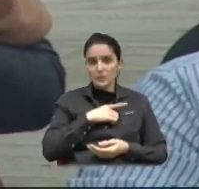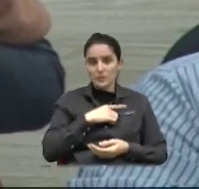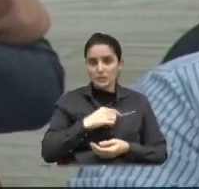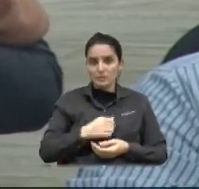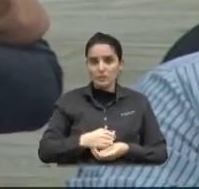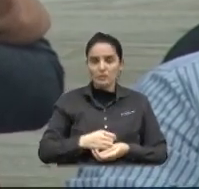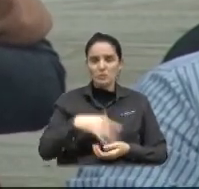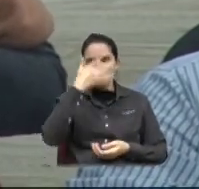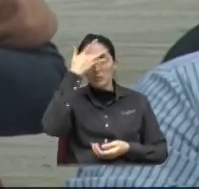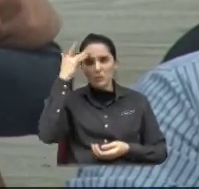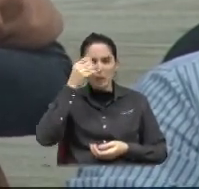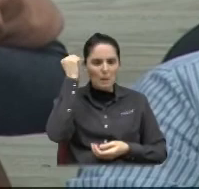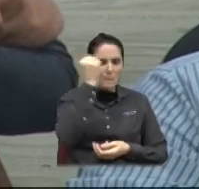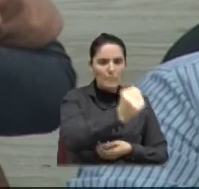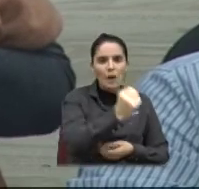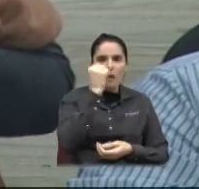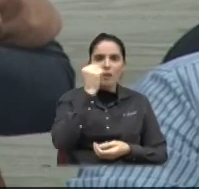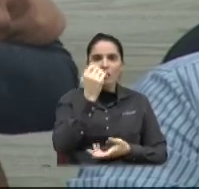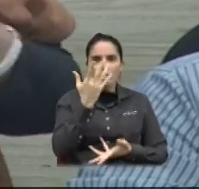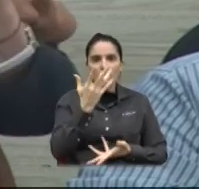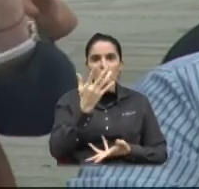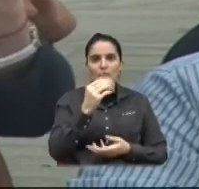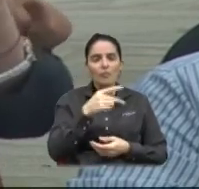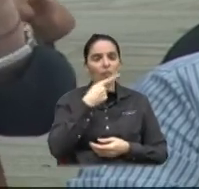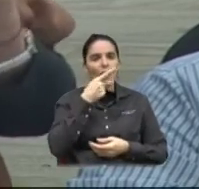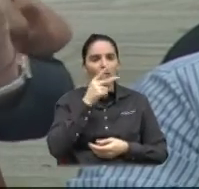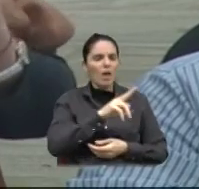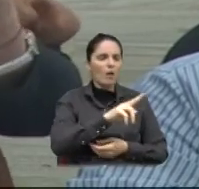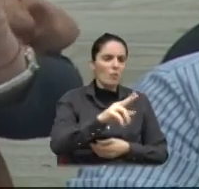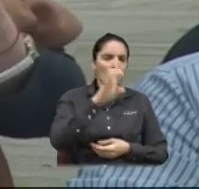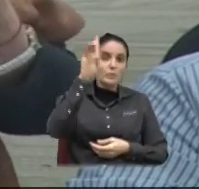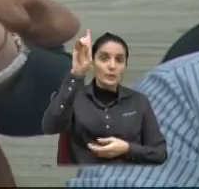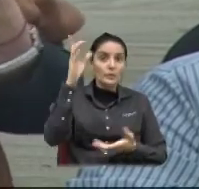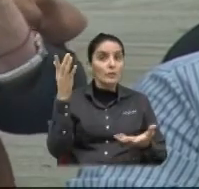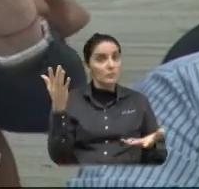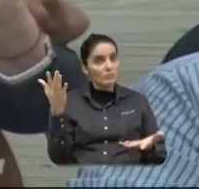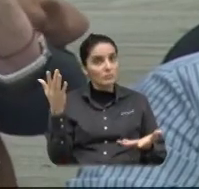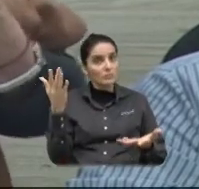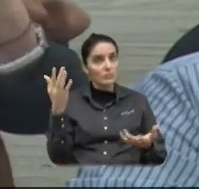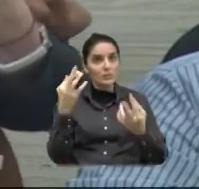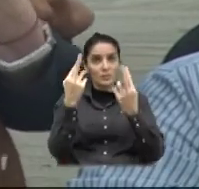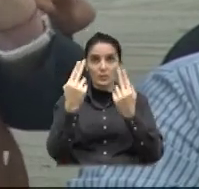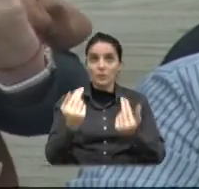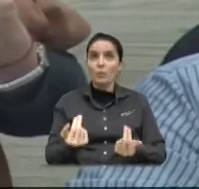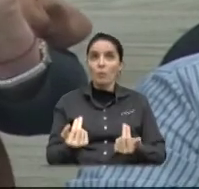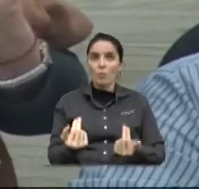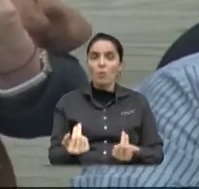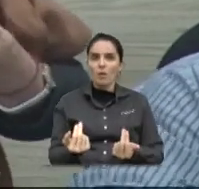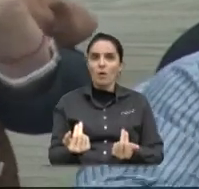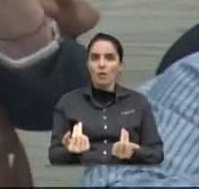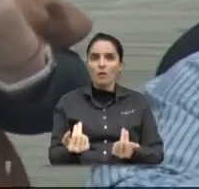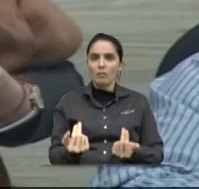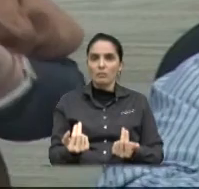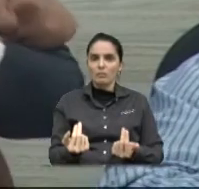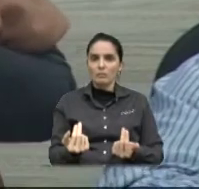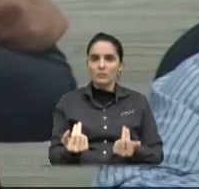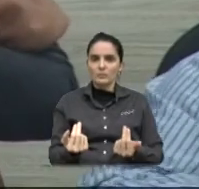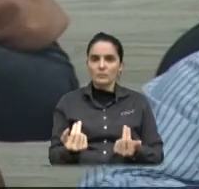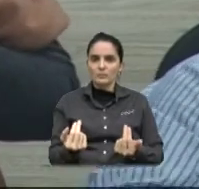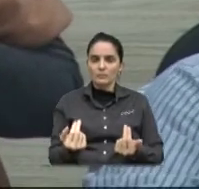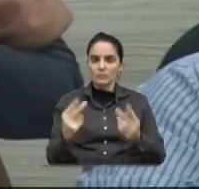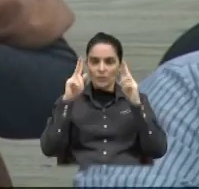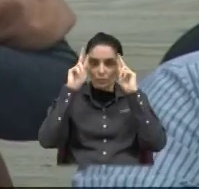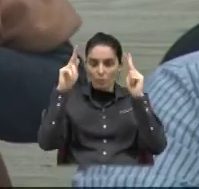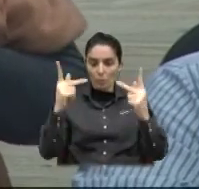né esses atos terroristas e aí como nós vemos o quanto nós somos capazes aqui estaremos nós